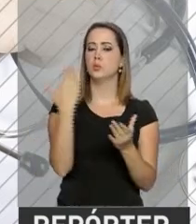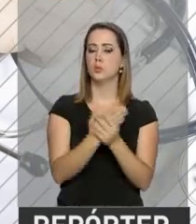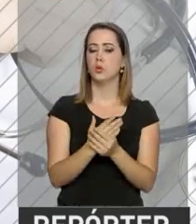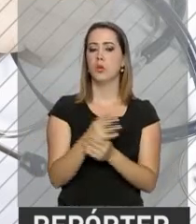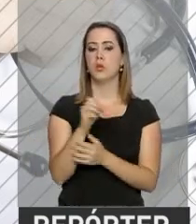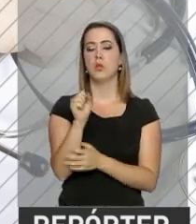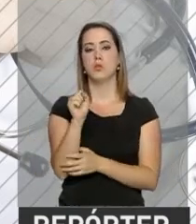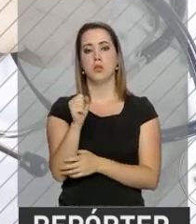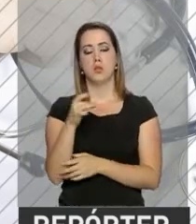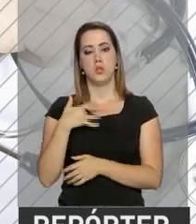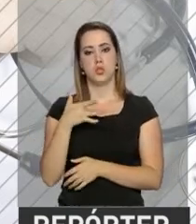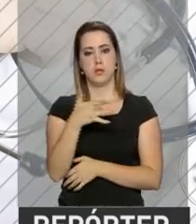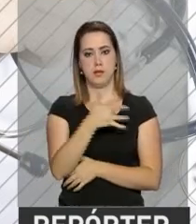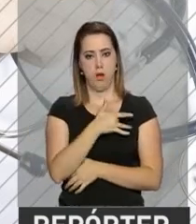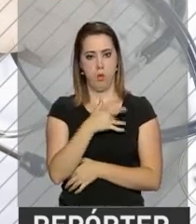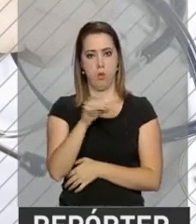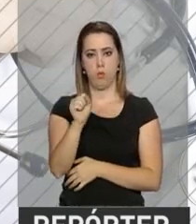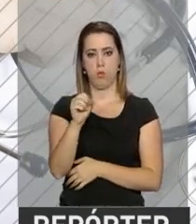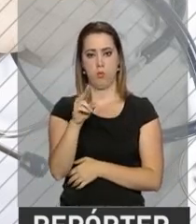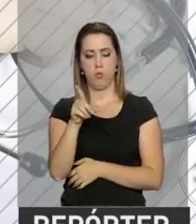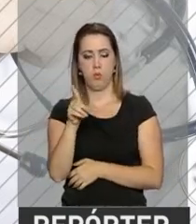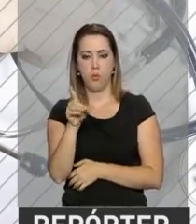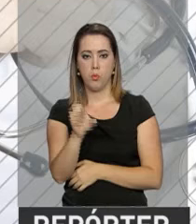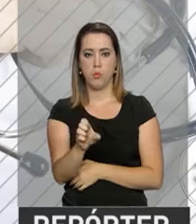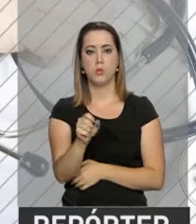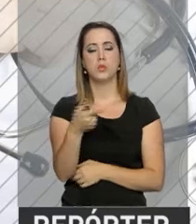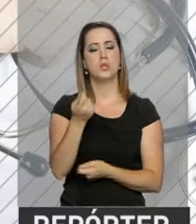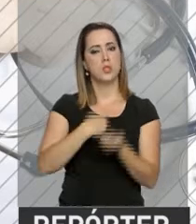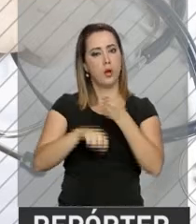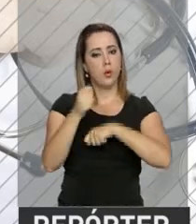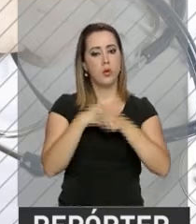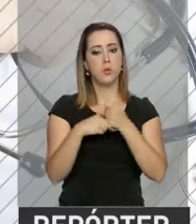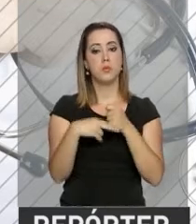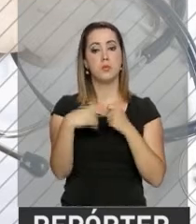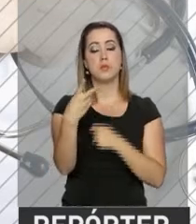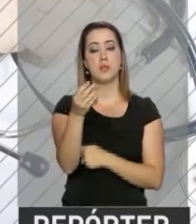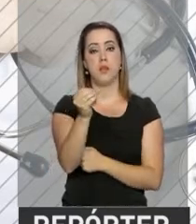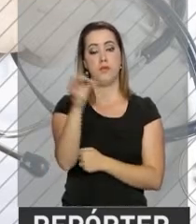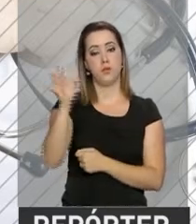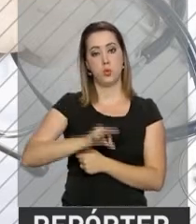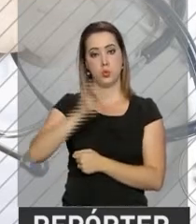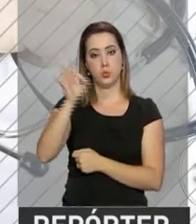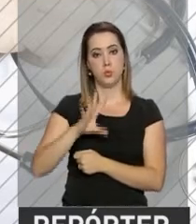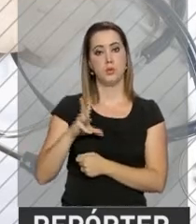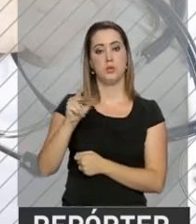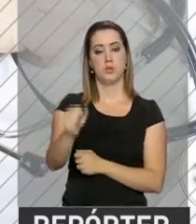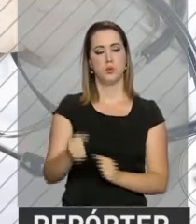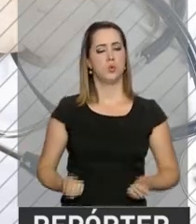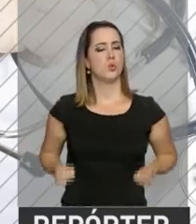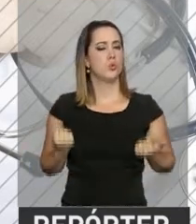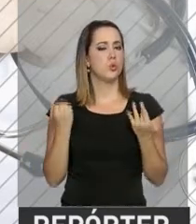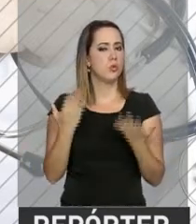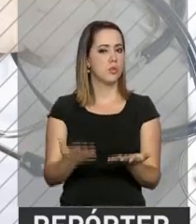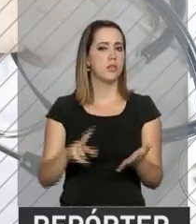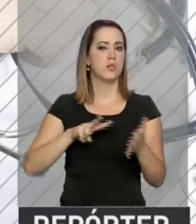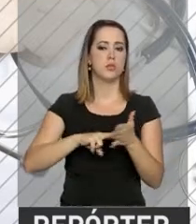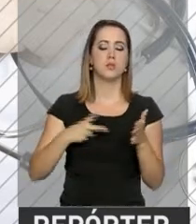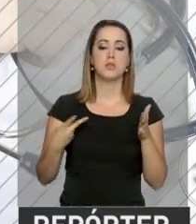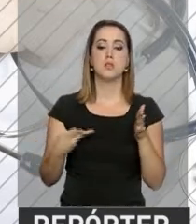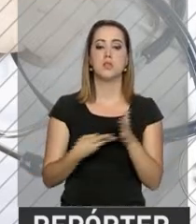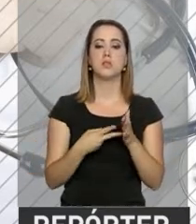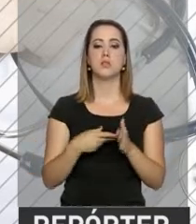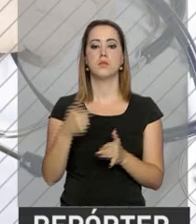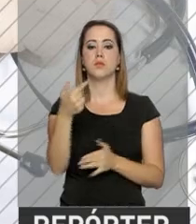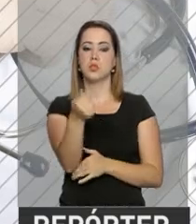e gerar uma economia de até 20% dos gastos com atenção à saúde o que corresponde de 7 a